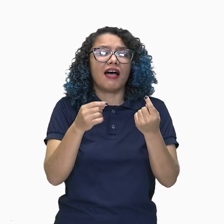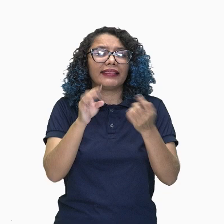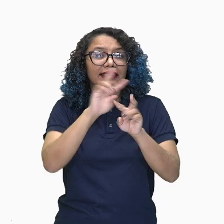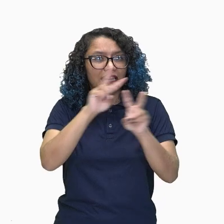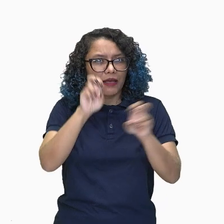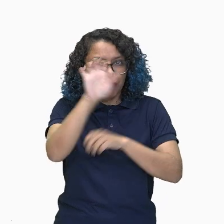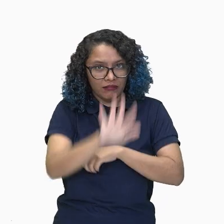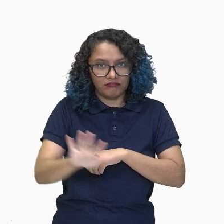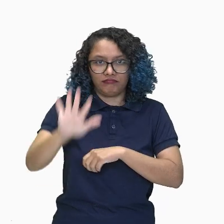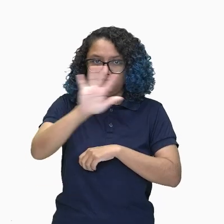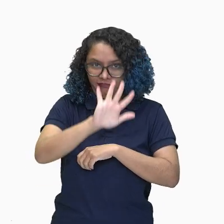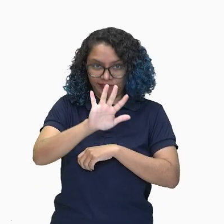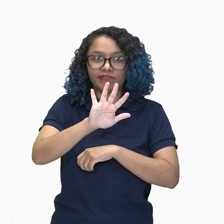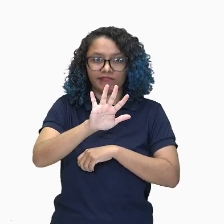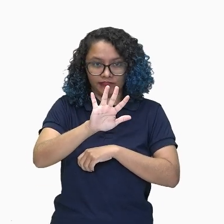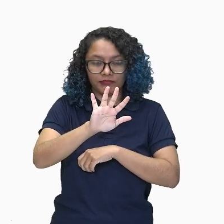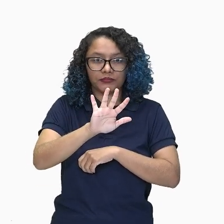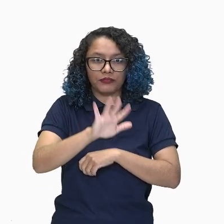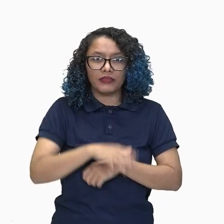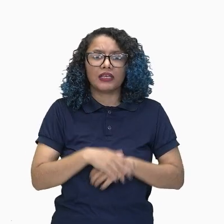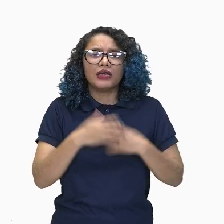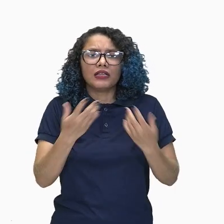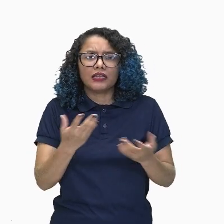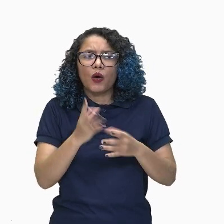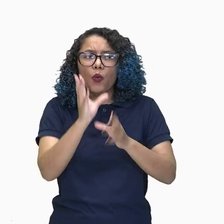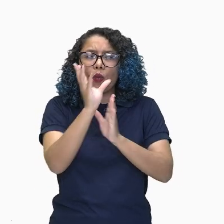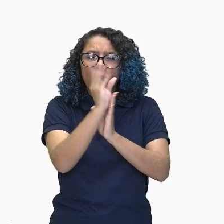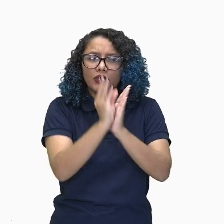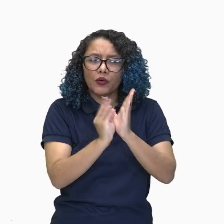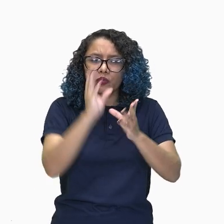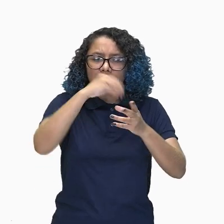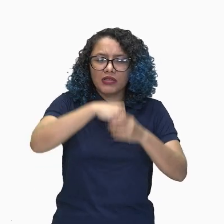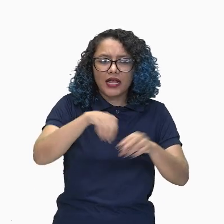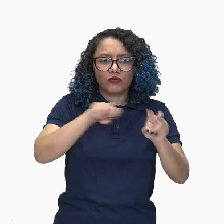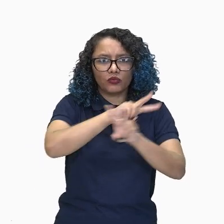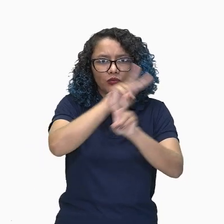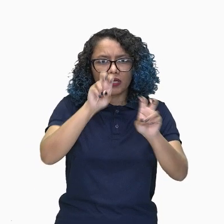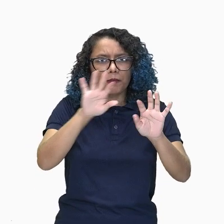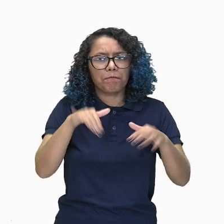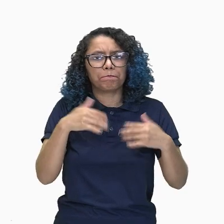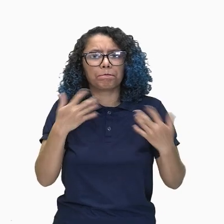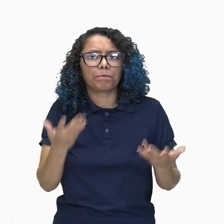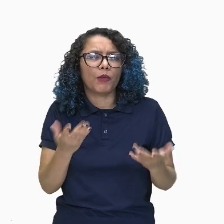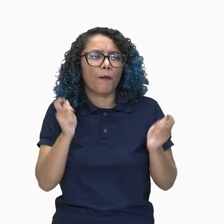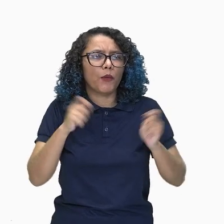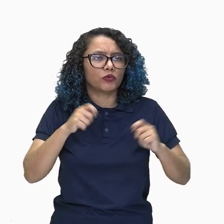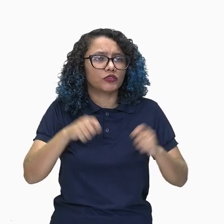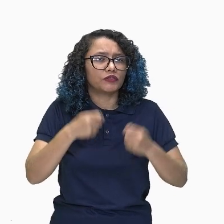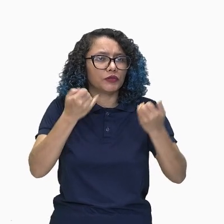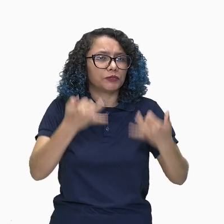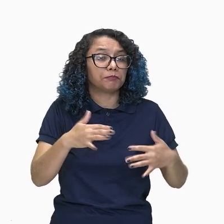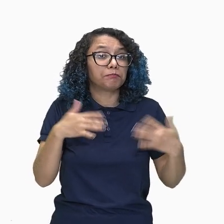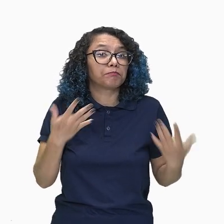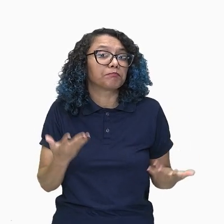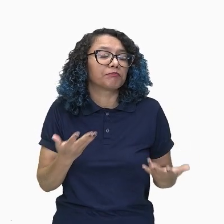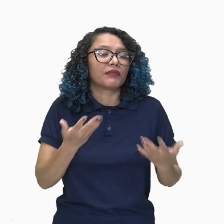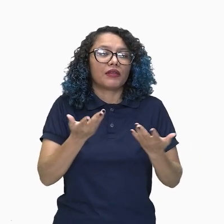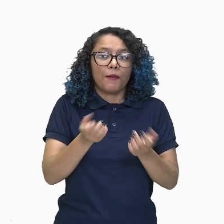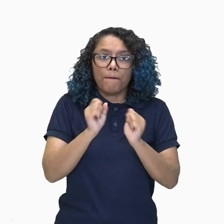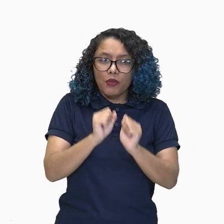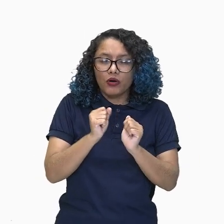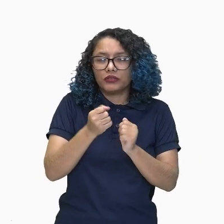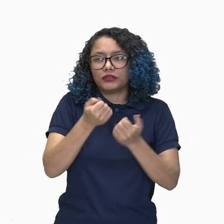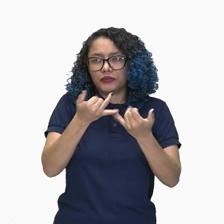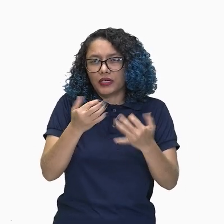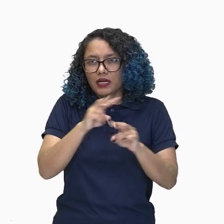abrangente, certo? E que assuntos nós podemos abordar dentro desse tema, especificamente? Observe, nós podemos falar sobre a